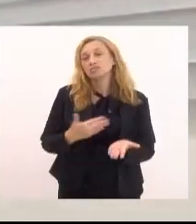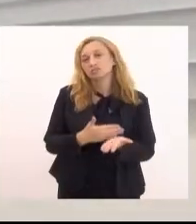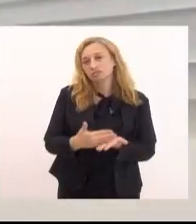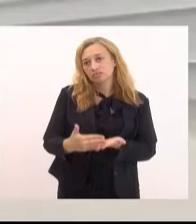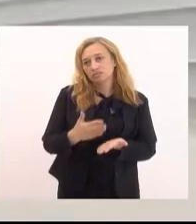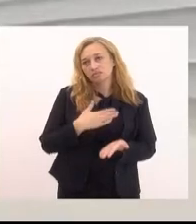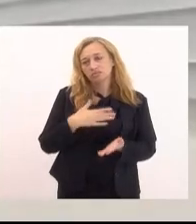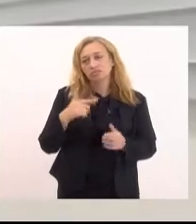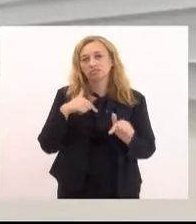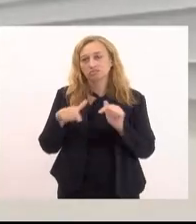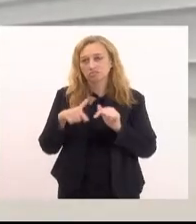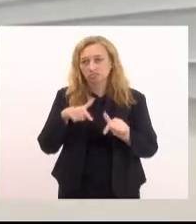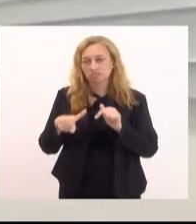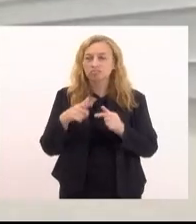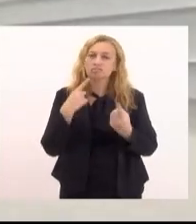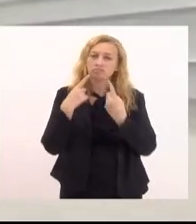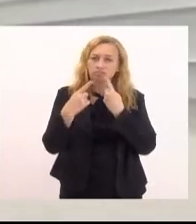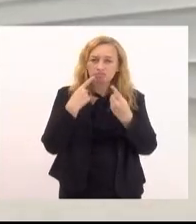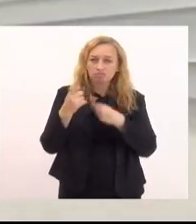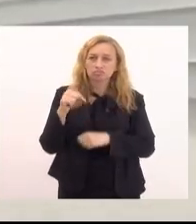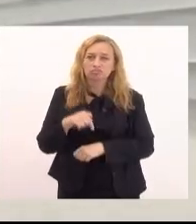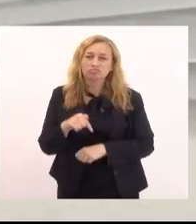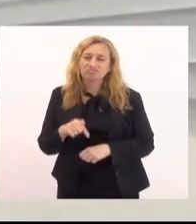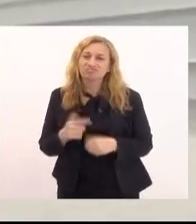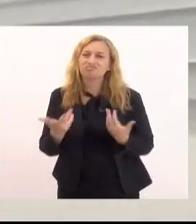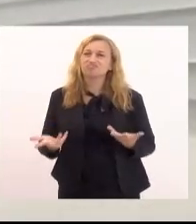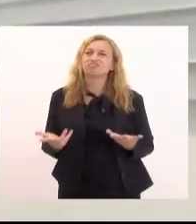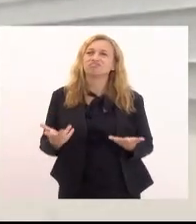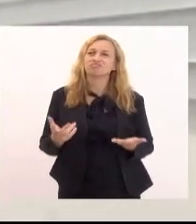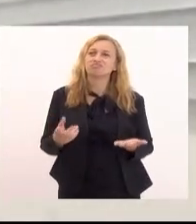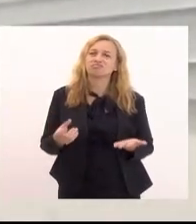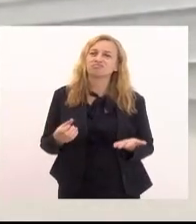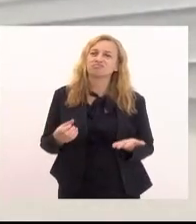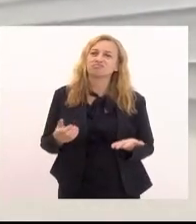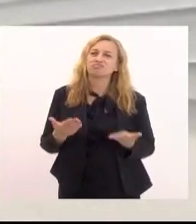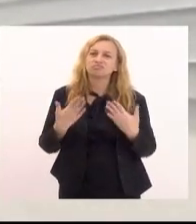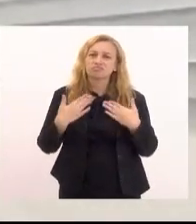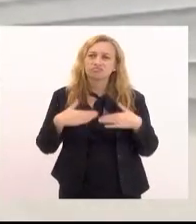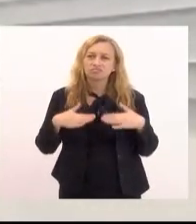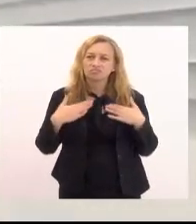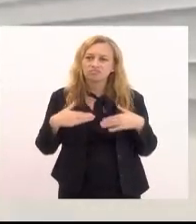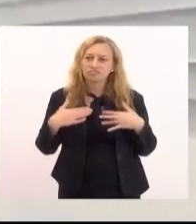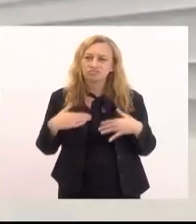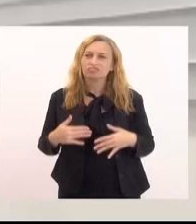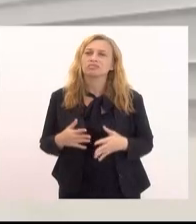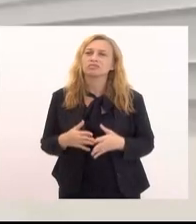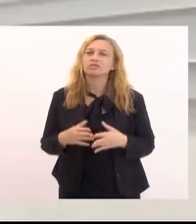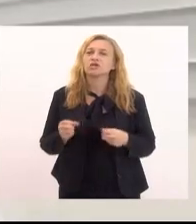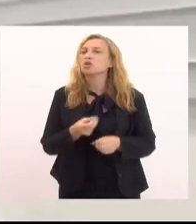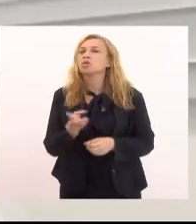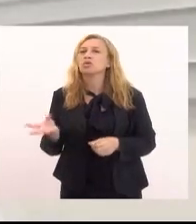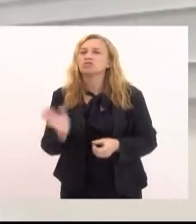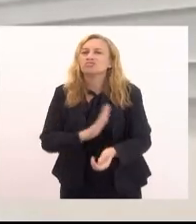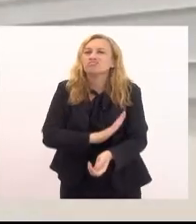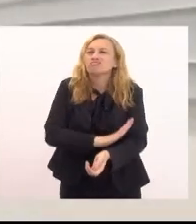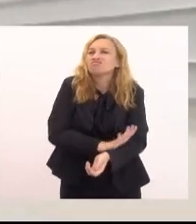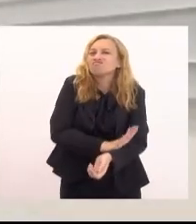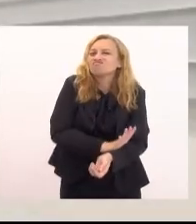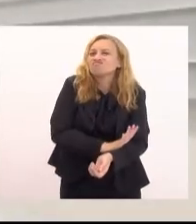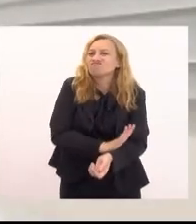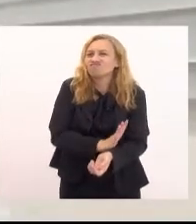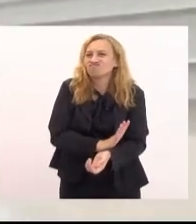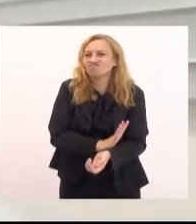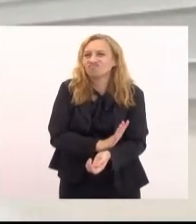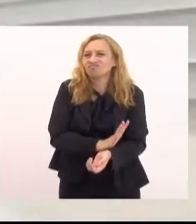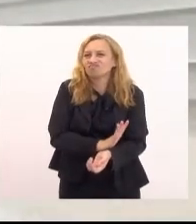meu mandato debatendo aqui com bastante tranquilidade com meus pares o quanto que o racismo não é meramente